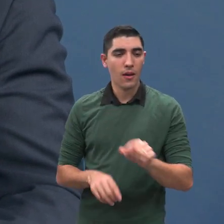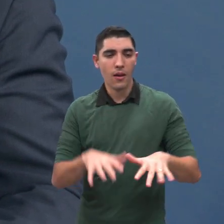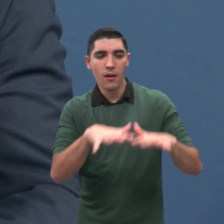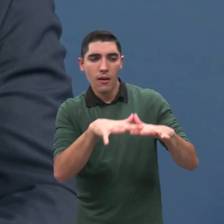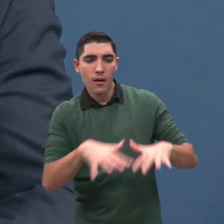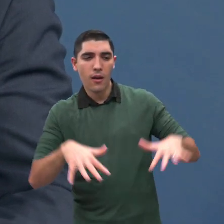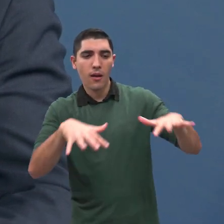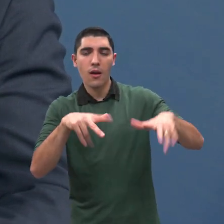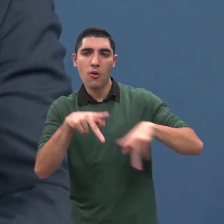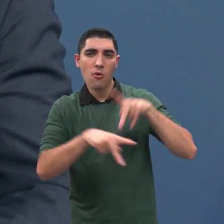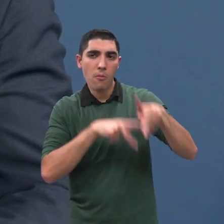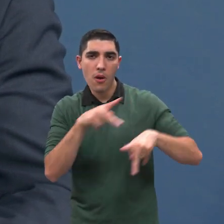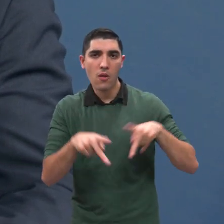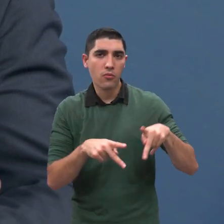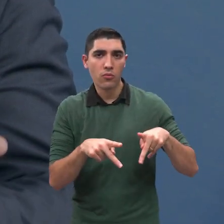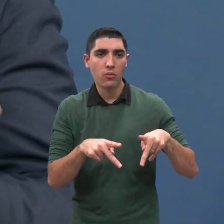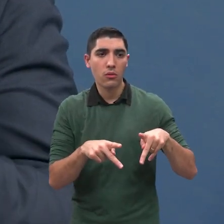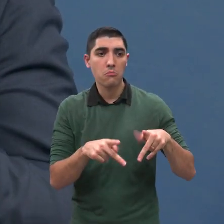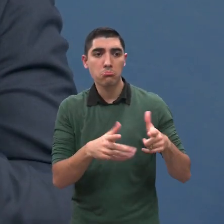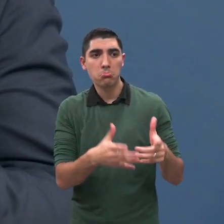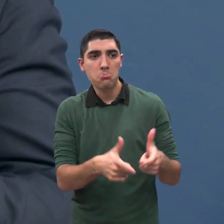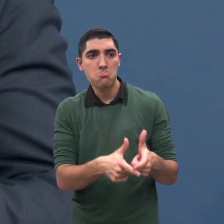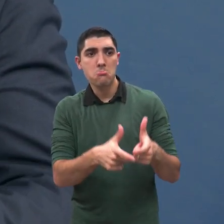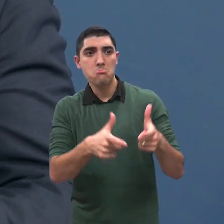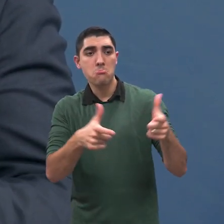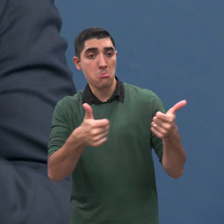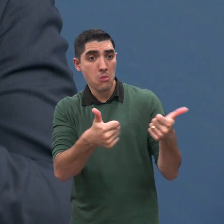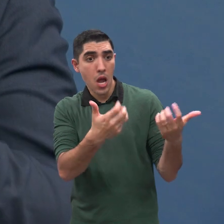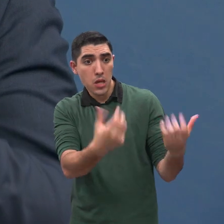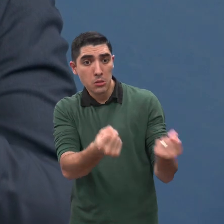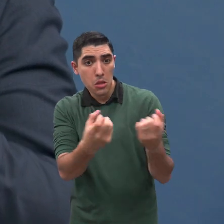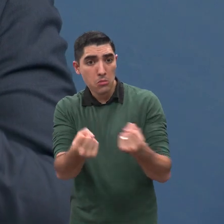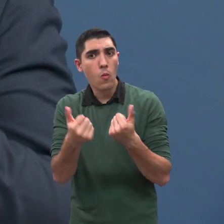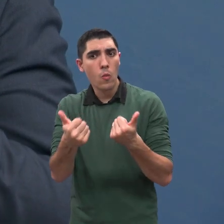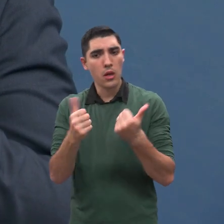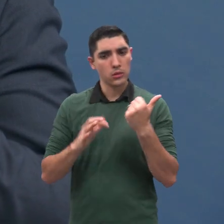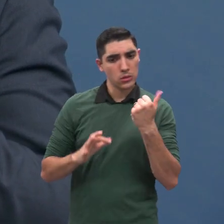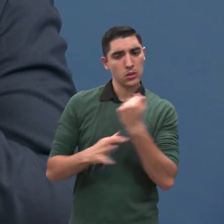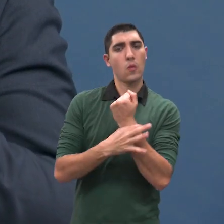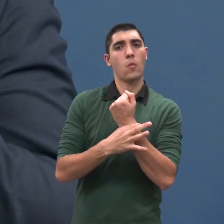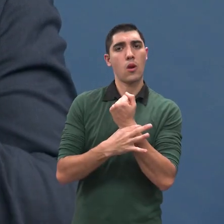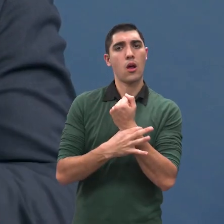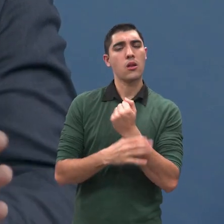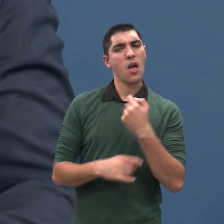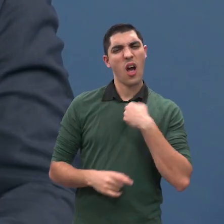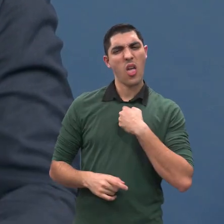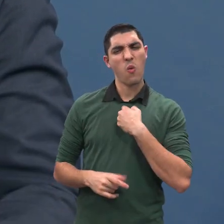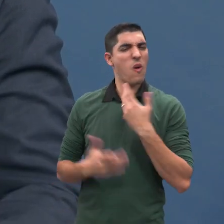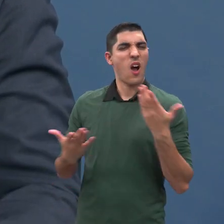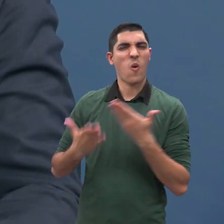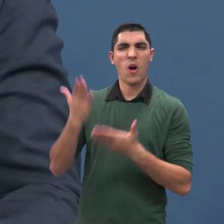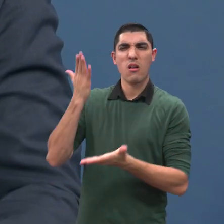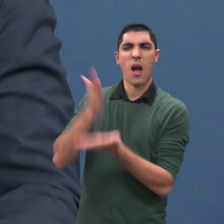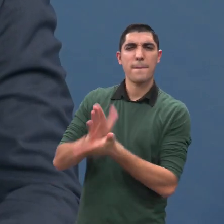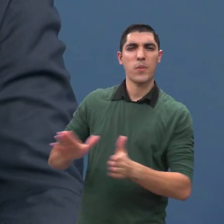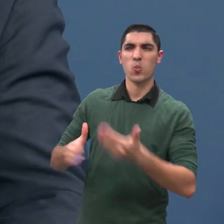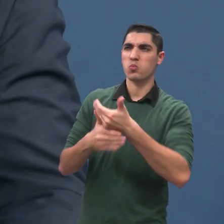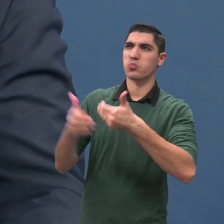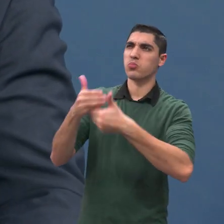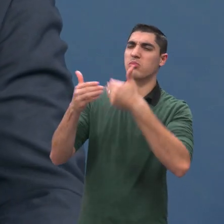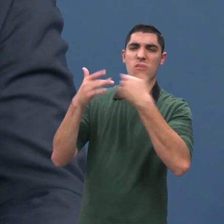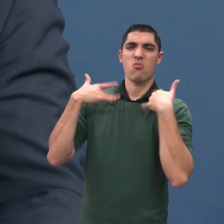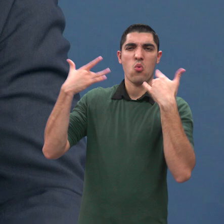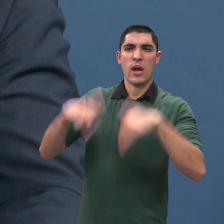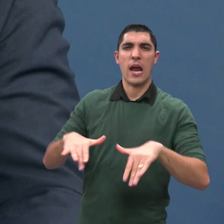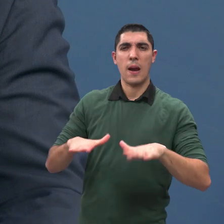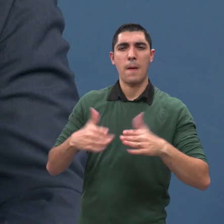vai chegar, incorporar tanto isso, ter segurança e falar assim, eu não vou mais fazer muro. Entendeu? Não vou mais fazer